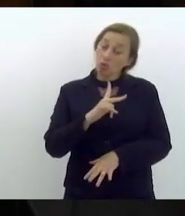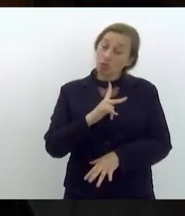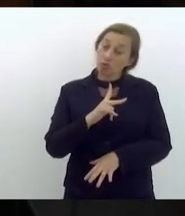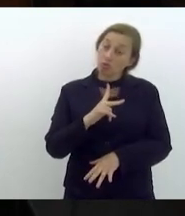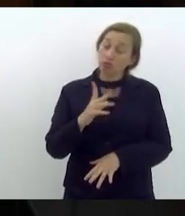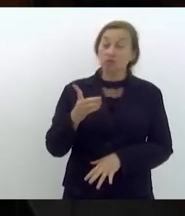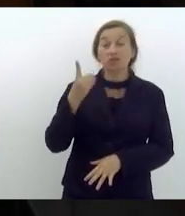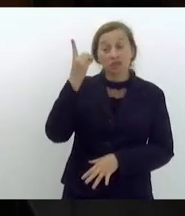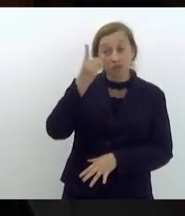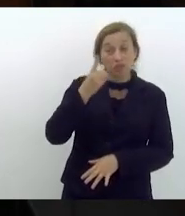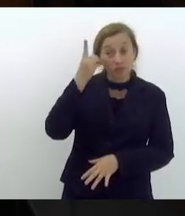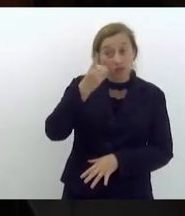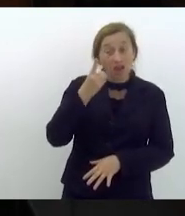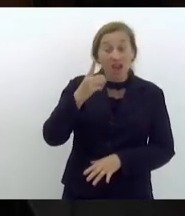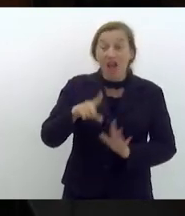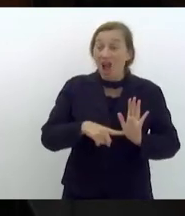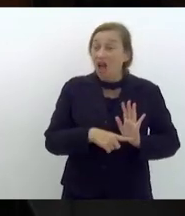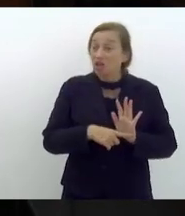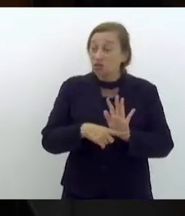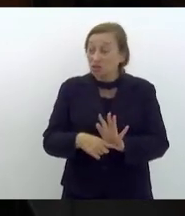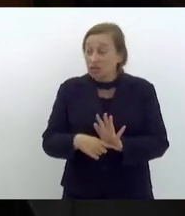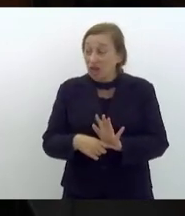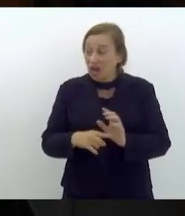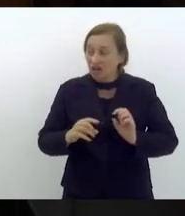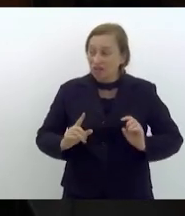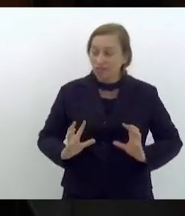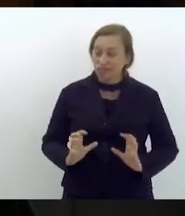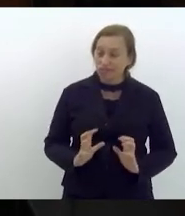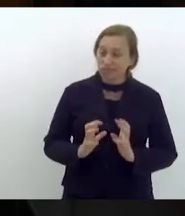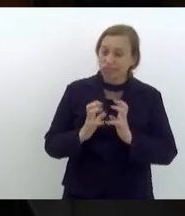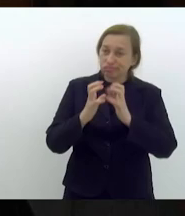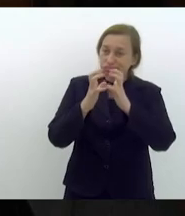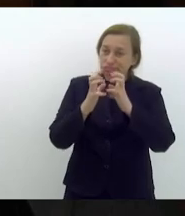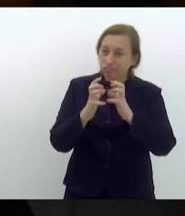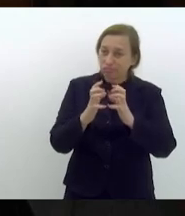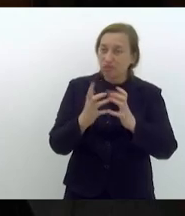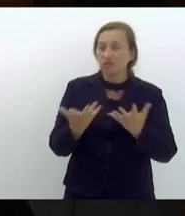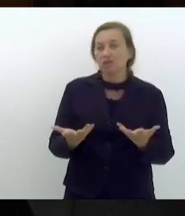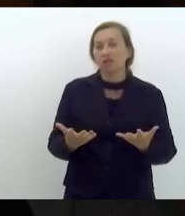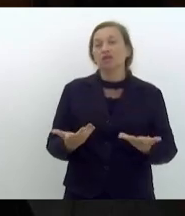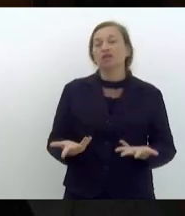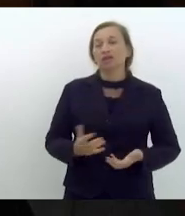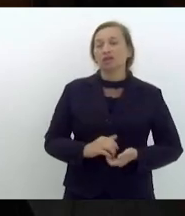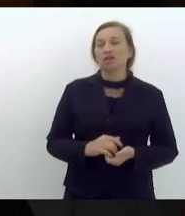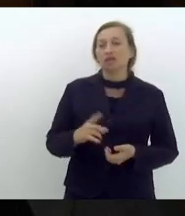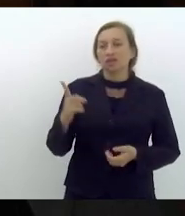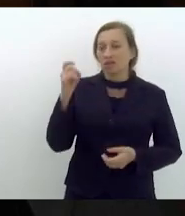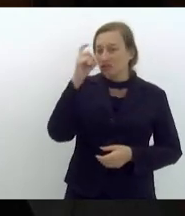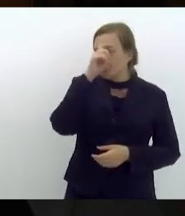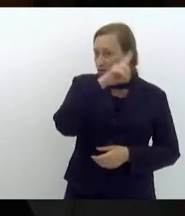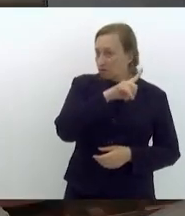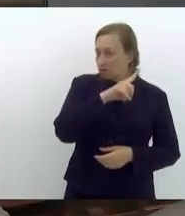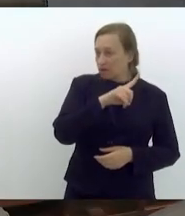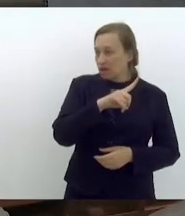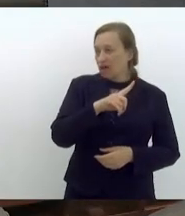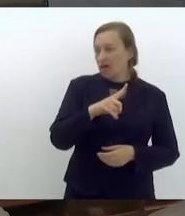ajudar a polêmica e dificultar a construção de futuro Muito obrigado